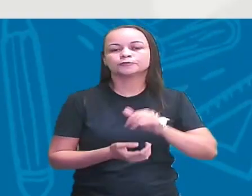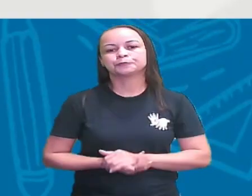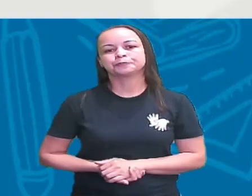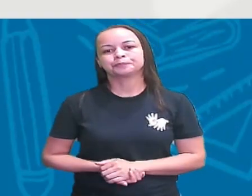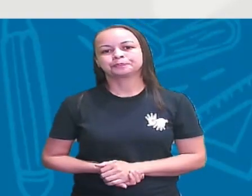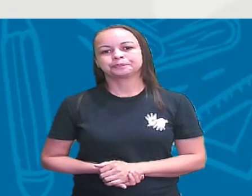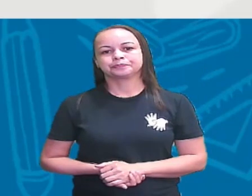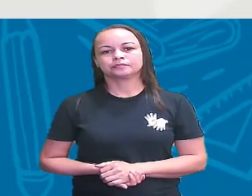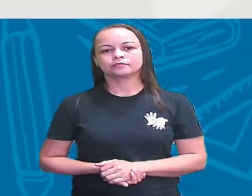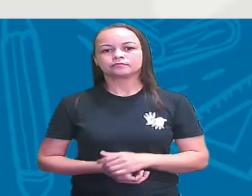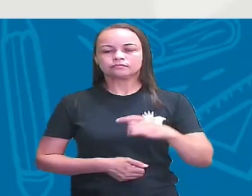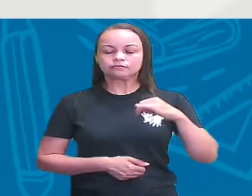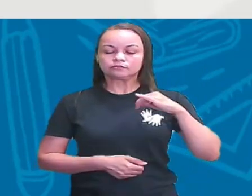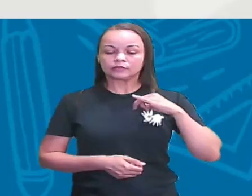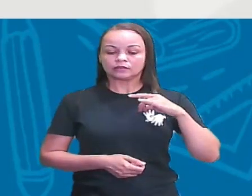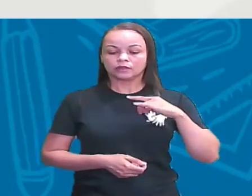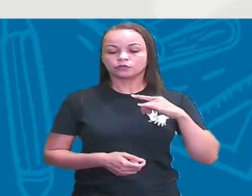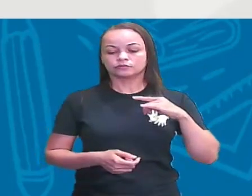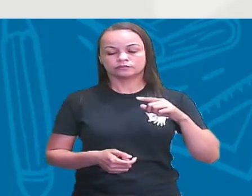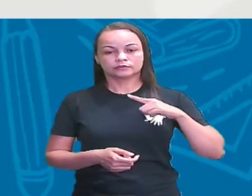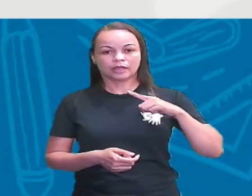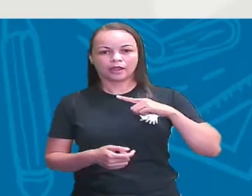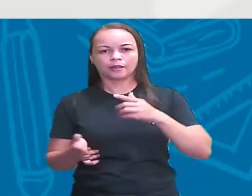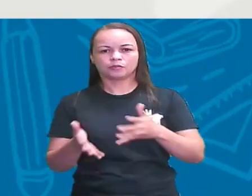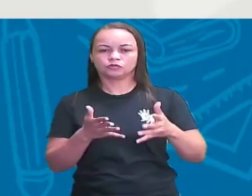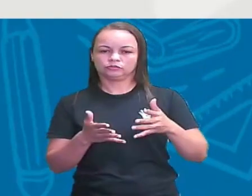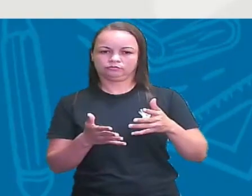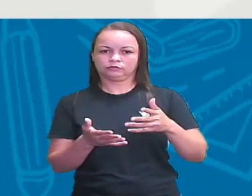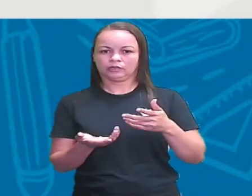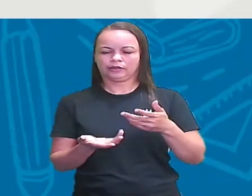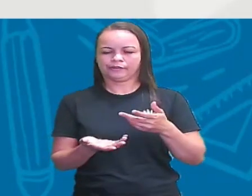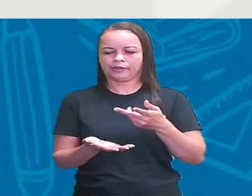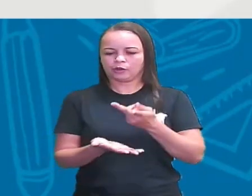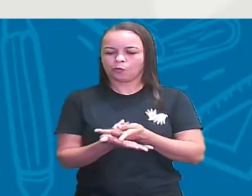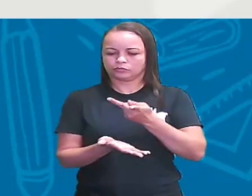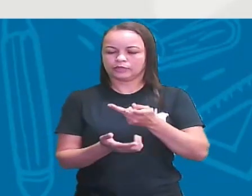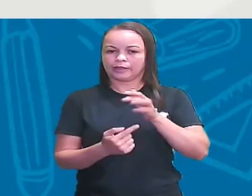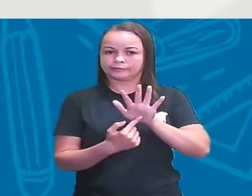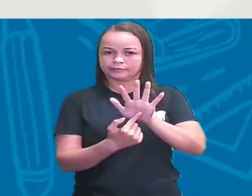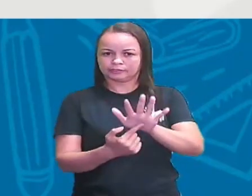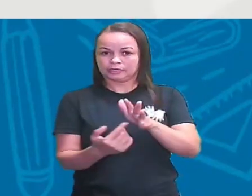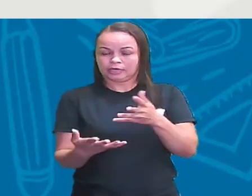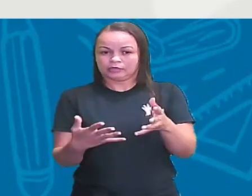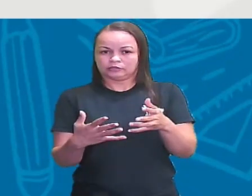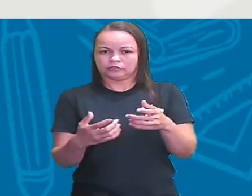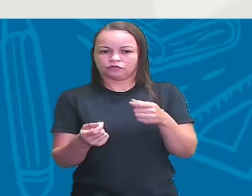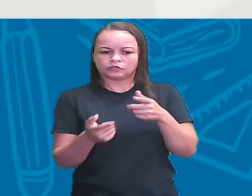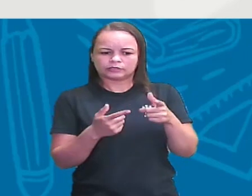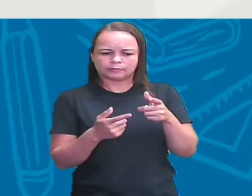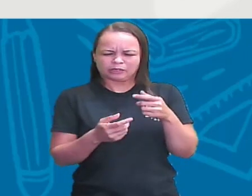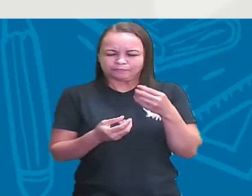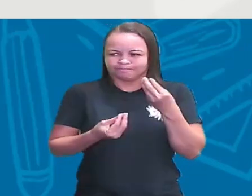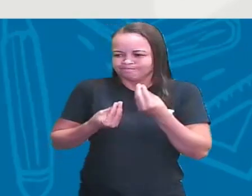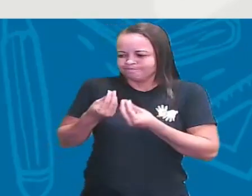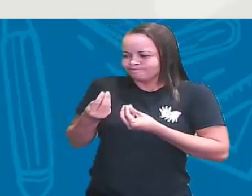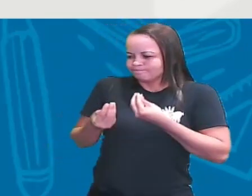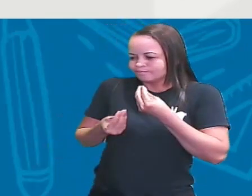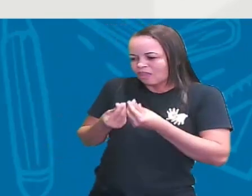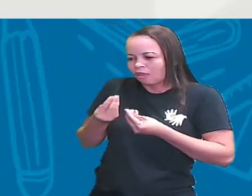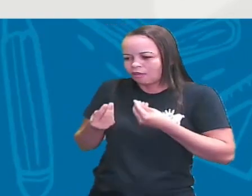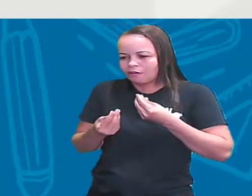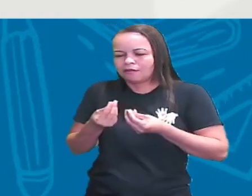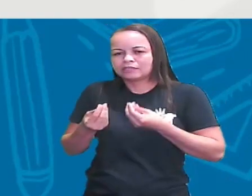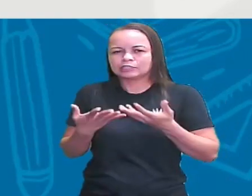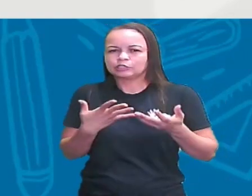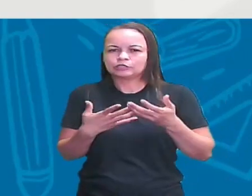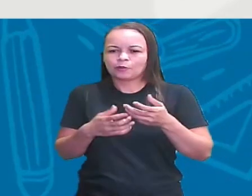Então nós temos aí, olha, quando isso acontece, você meio que constrange o seu interlocutor, não é? O seu receptor,